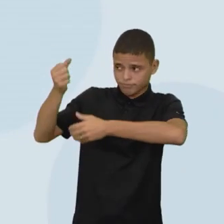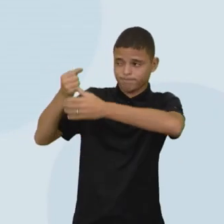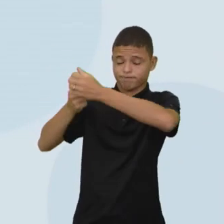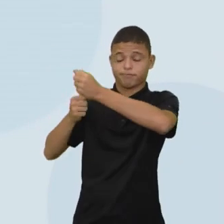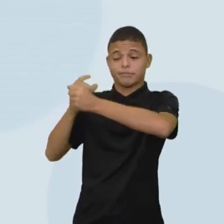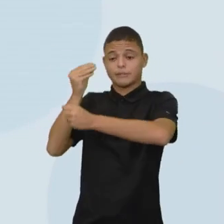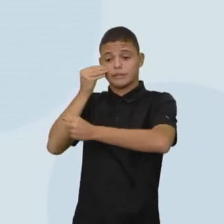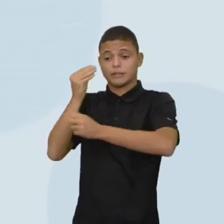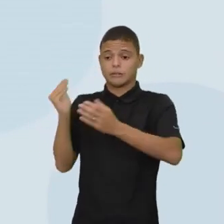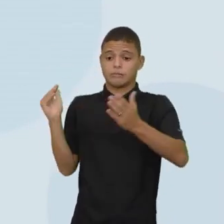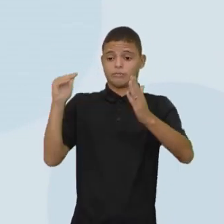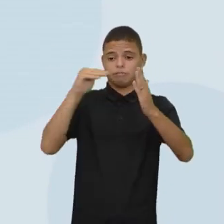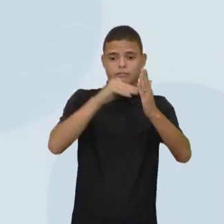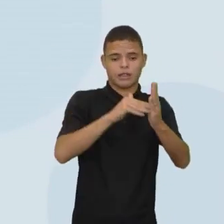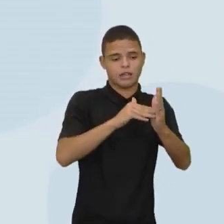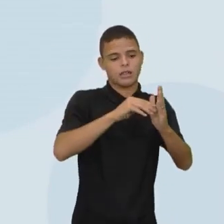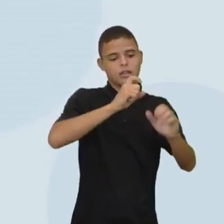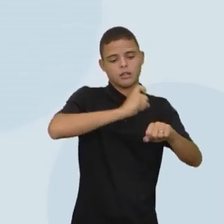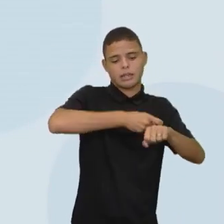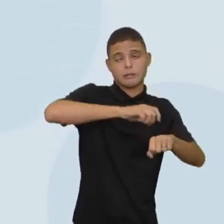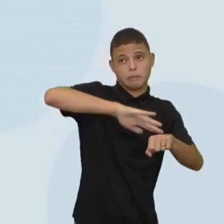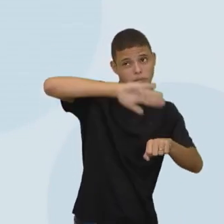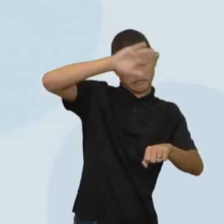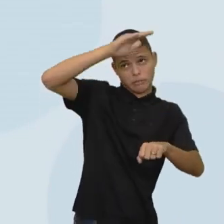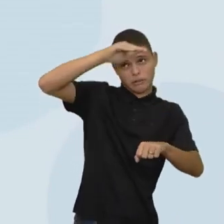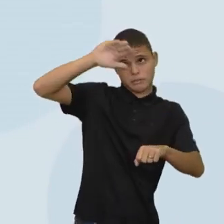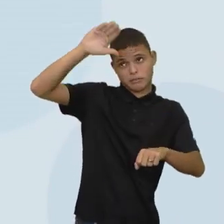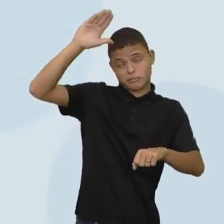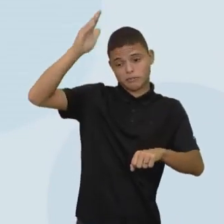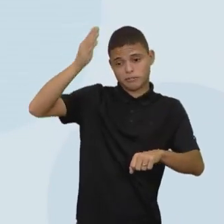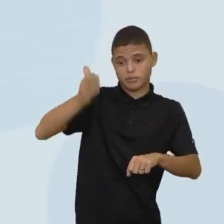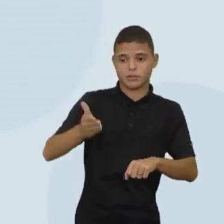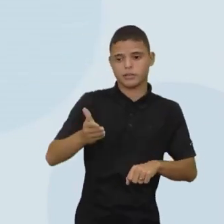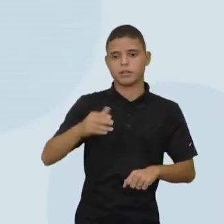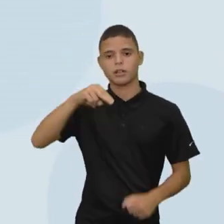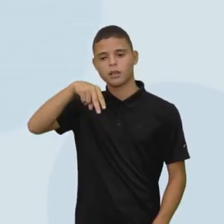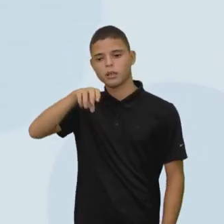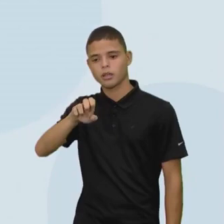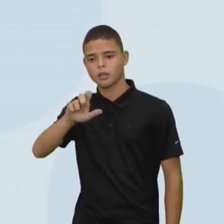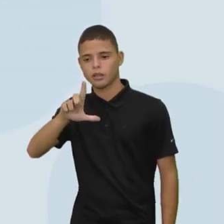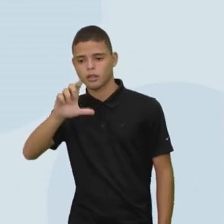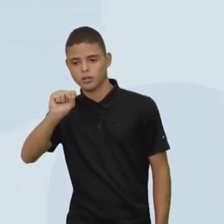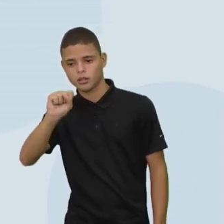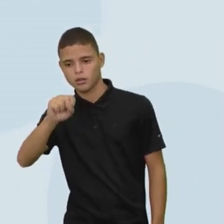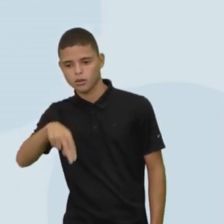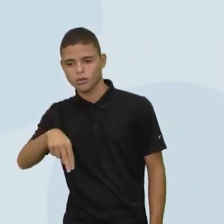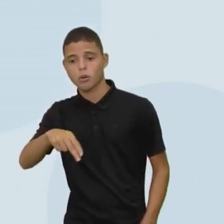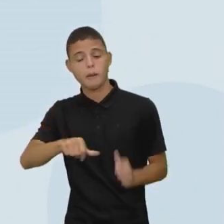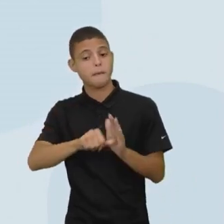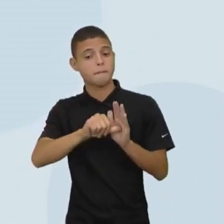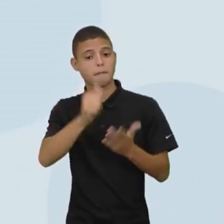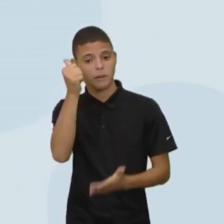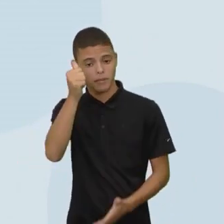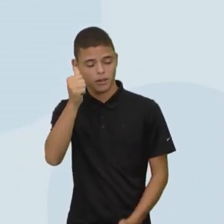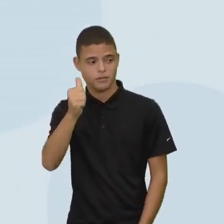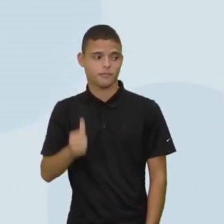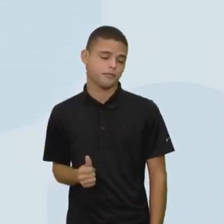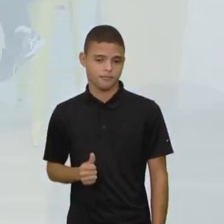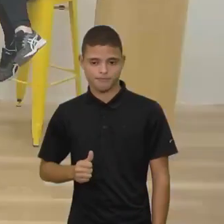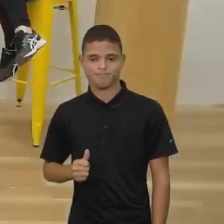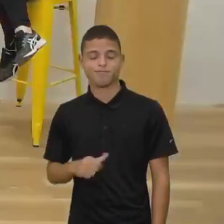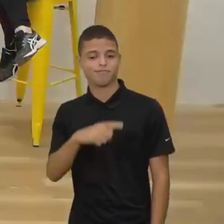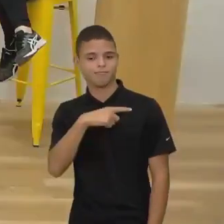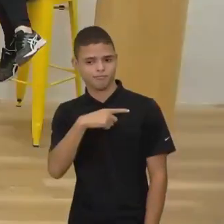vendo? Ele foi conquistado aí pelo neozelandês, né, na Nova Zelândia, aí, em 1953, Edmundo Hillary. Tem